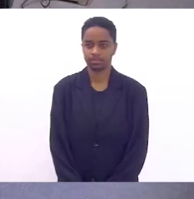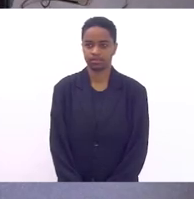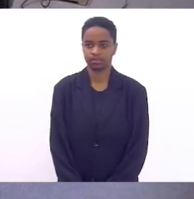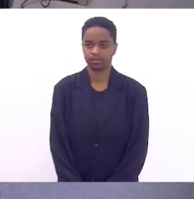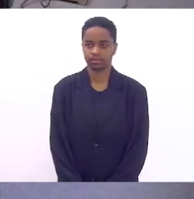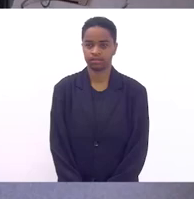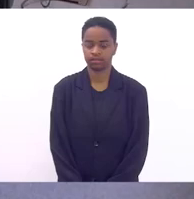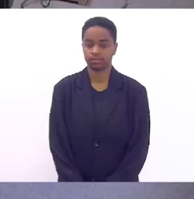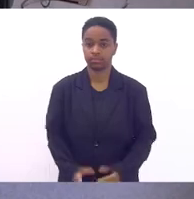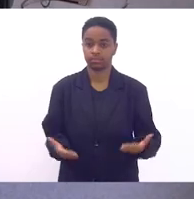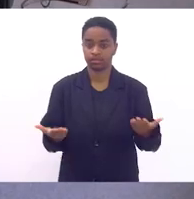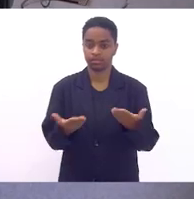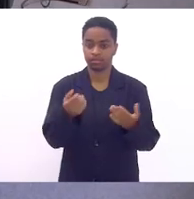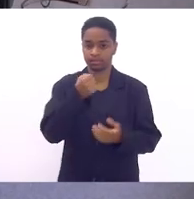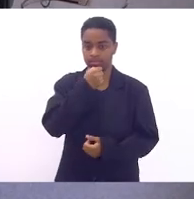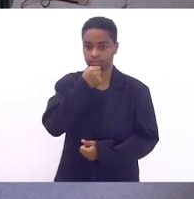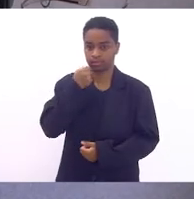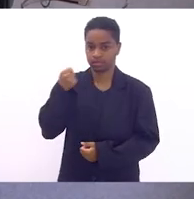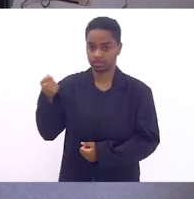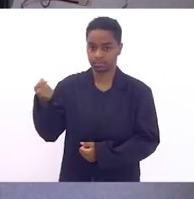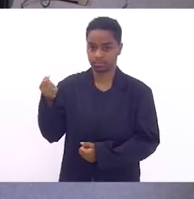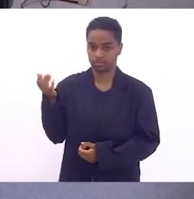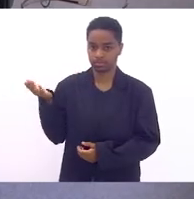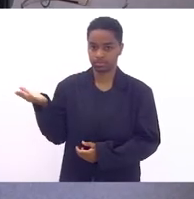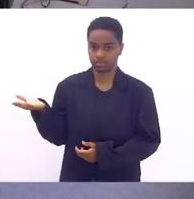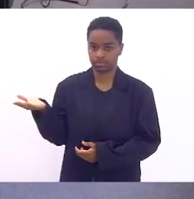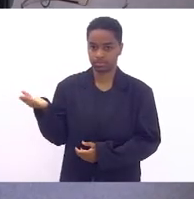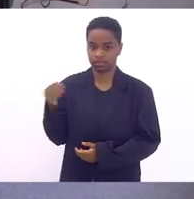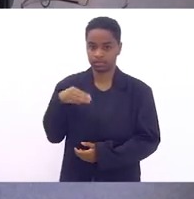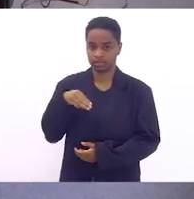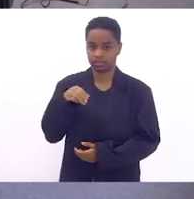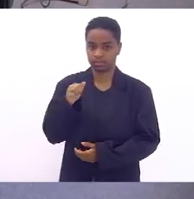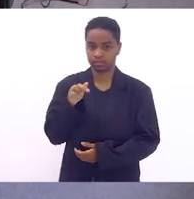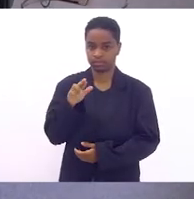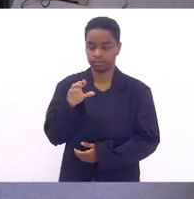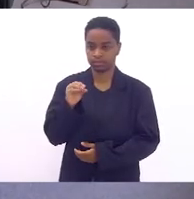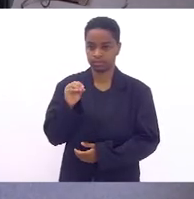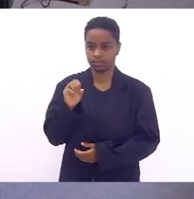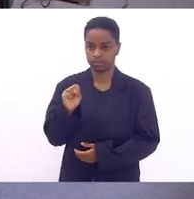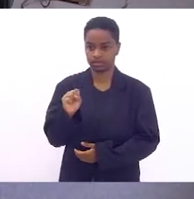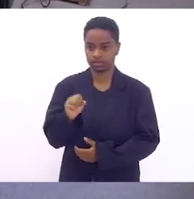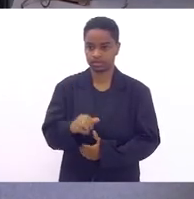então agora passo a palavra o Senor Marcos